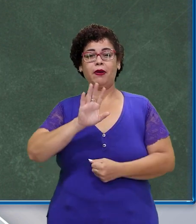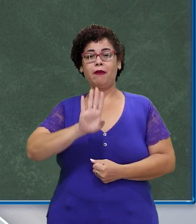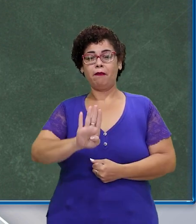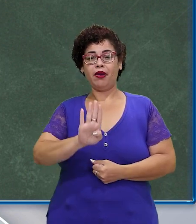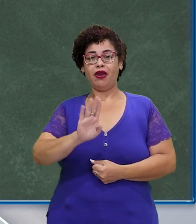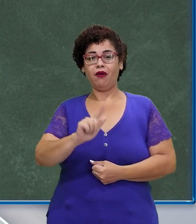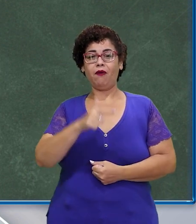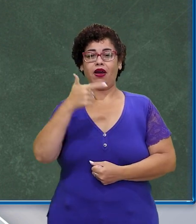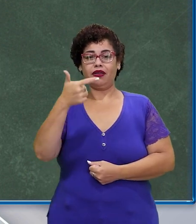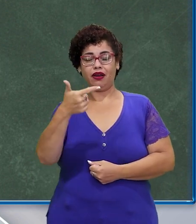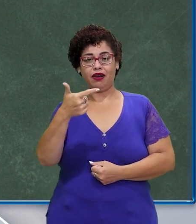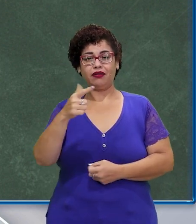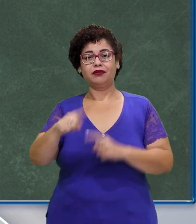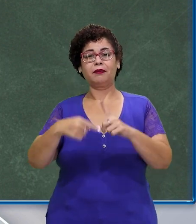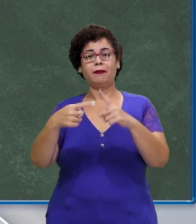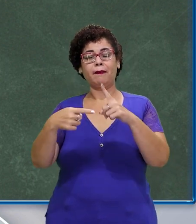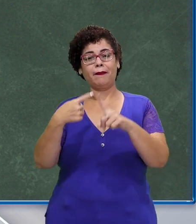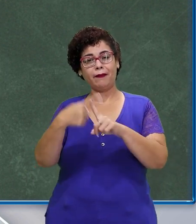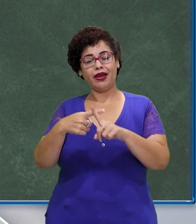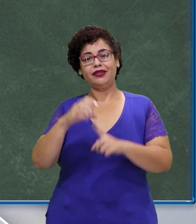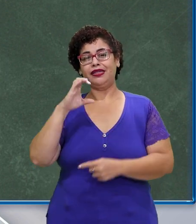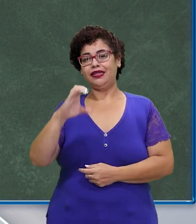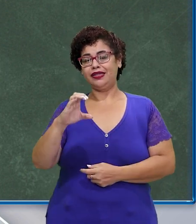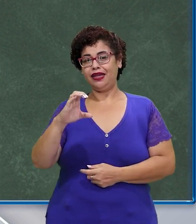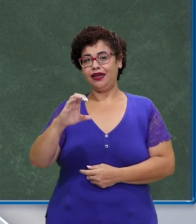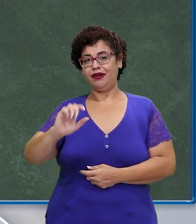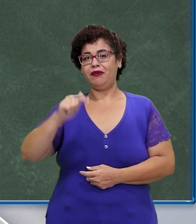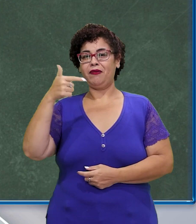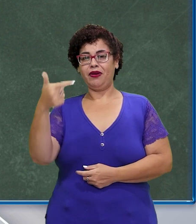quadrados dos catetos, tá bom?